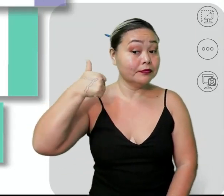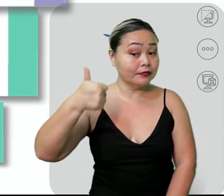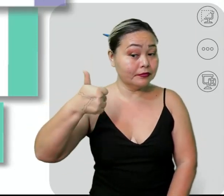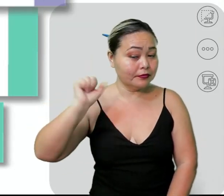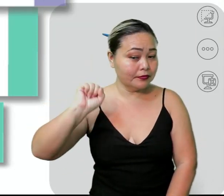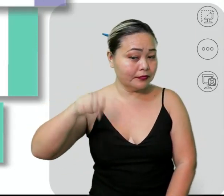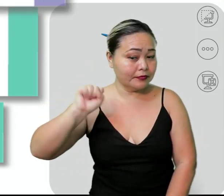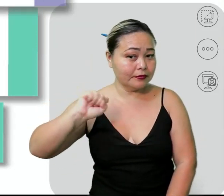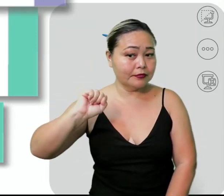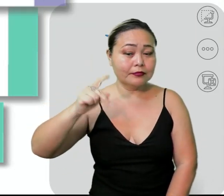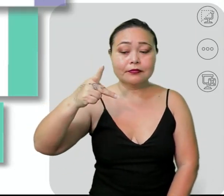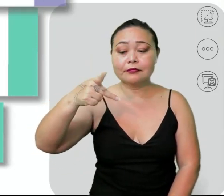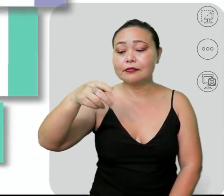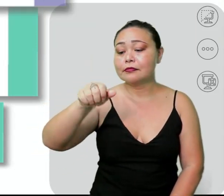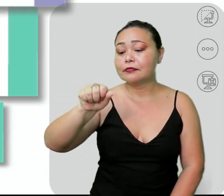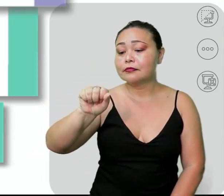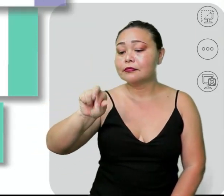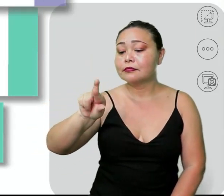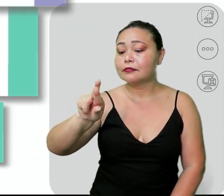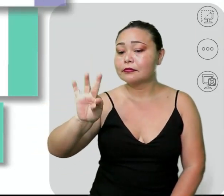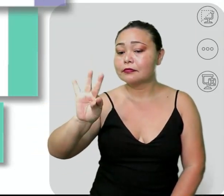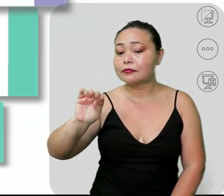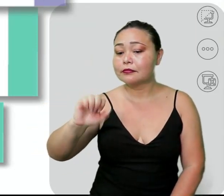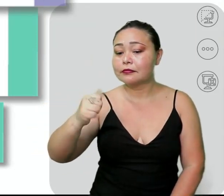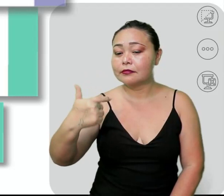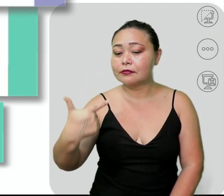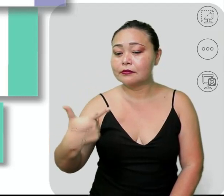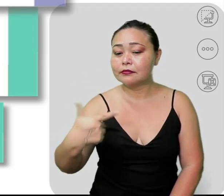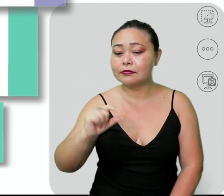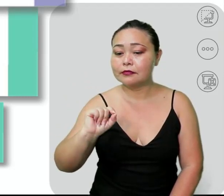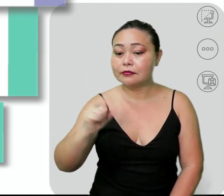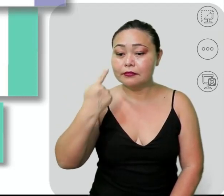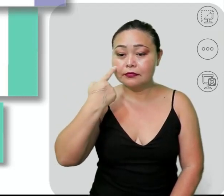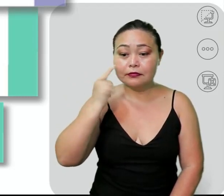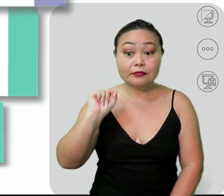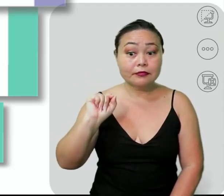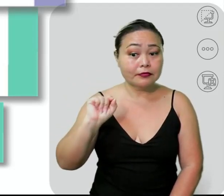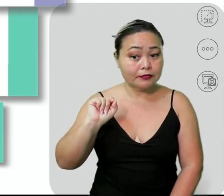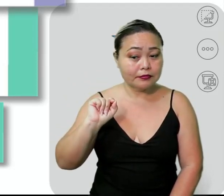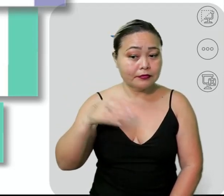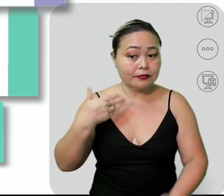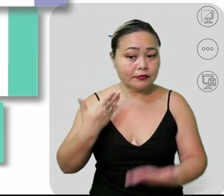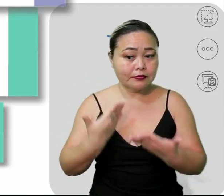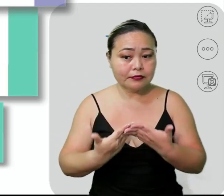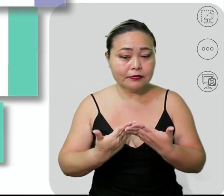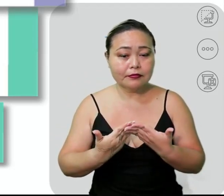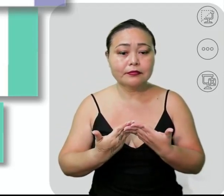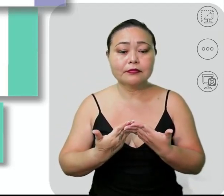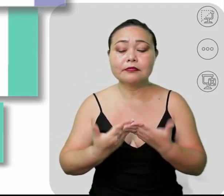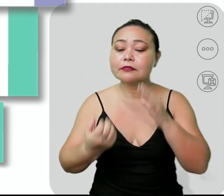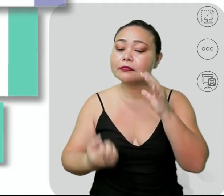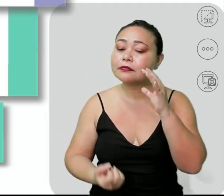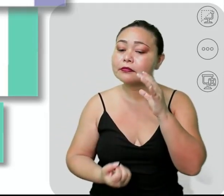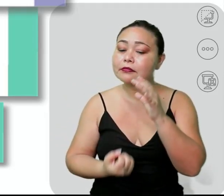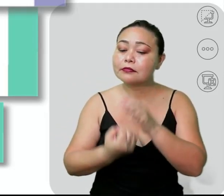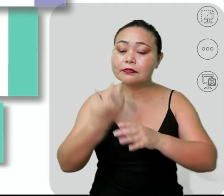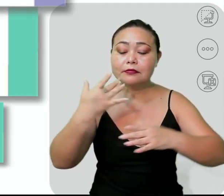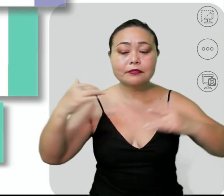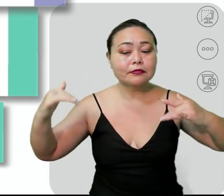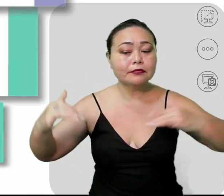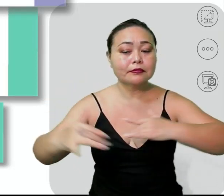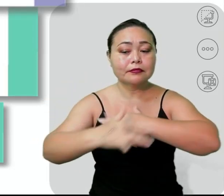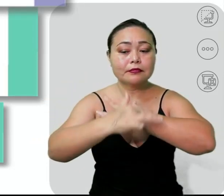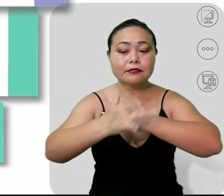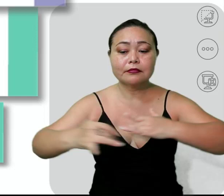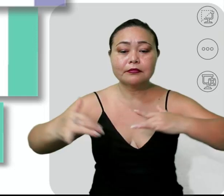Sim, parte 2, certo? O que nós iremos ver nessa aula, professor? O surgimento das